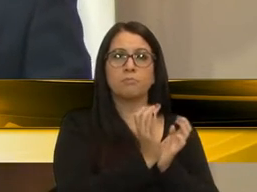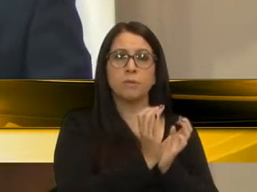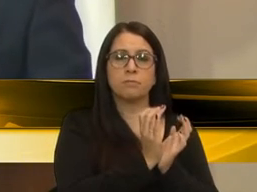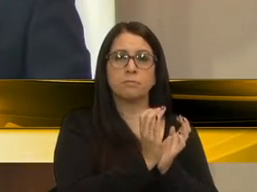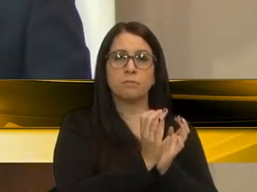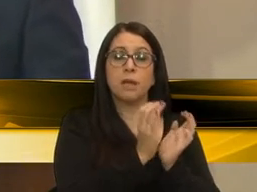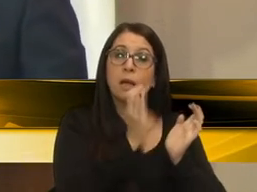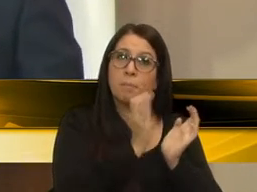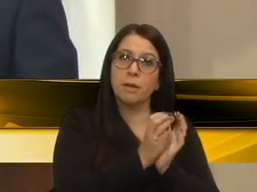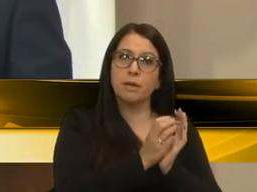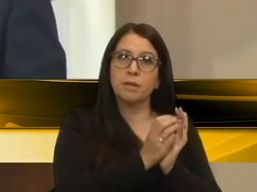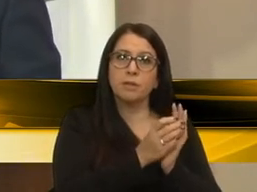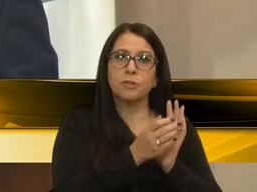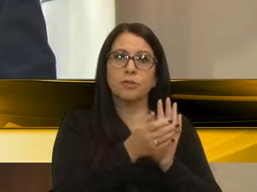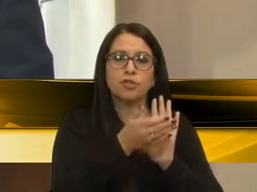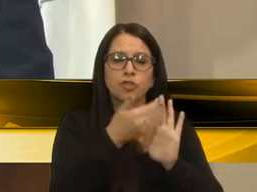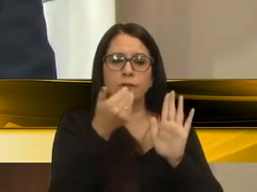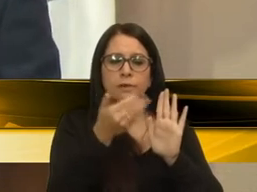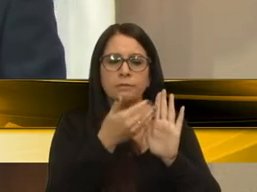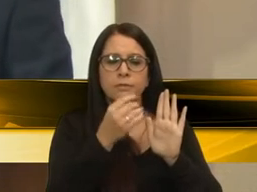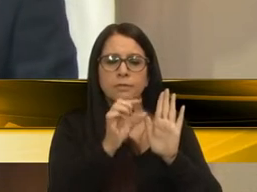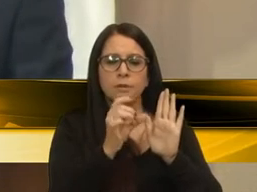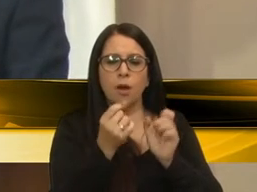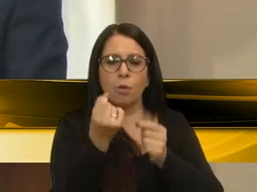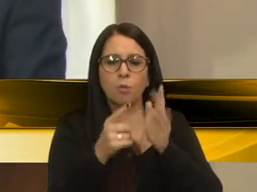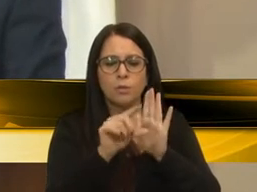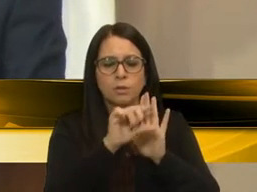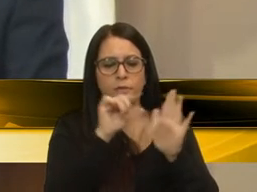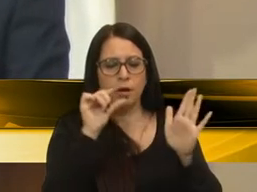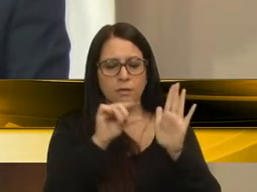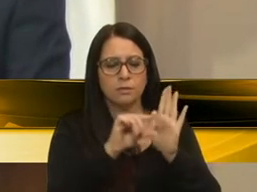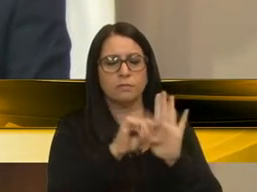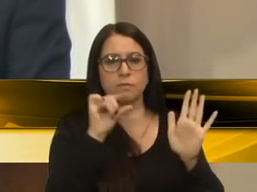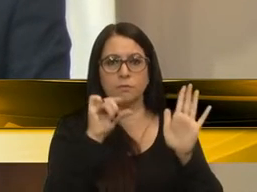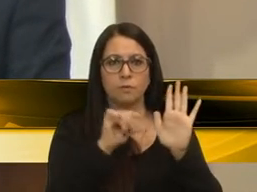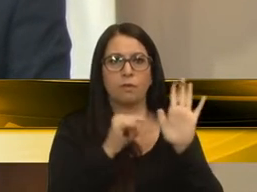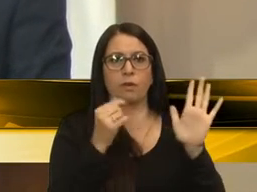que a PAI tirasse algumas frases do seu projeto.